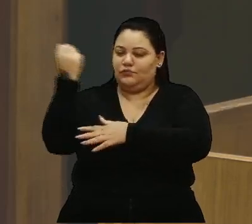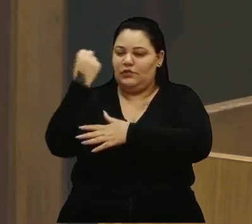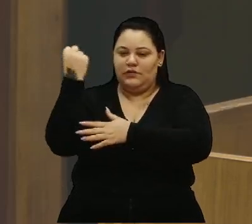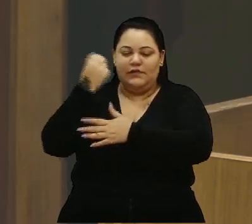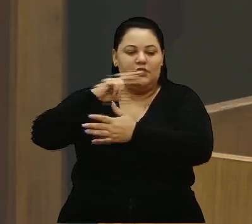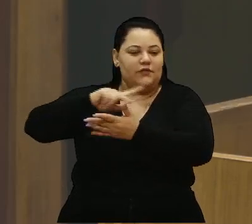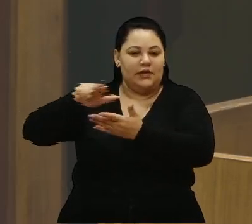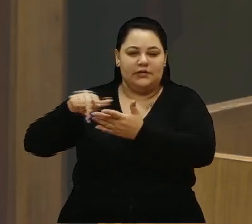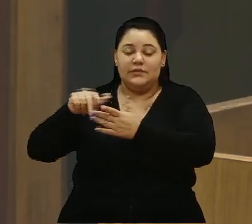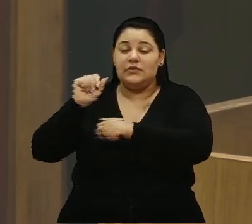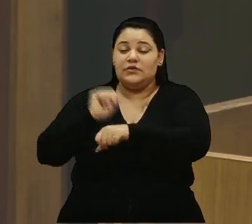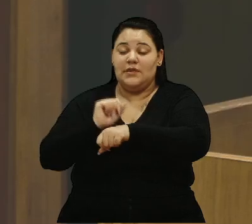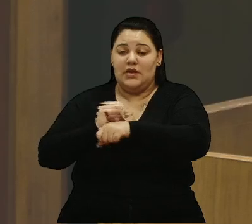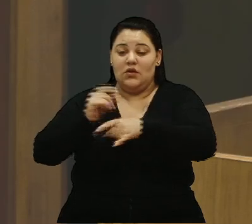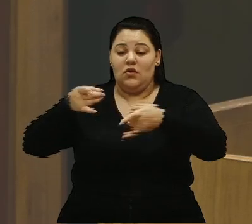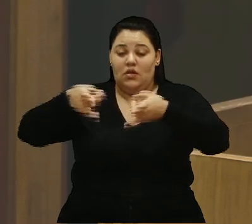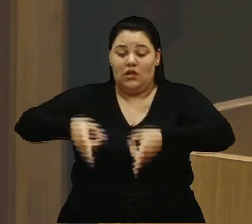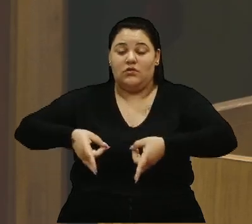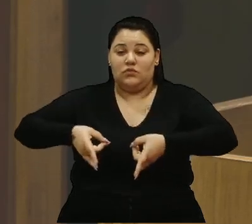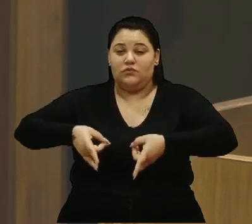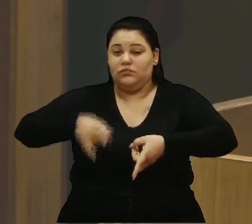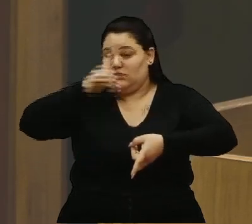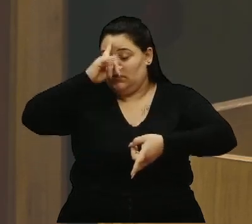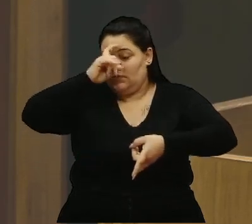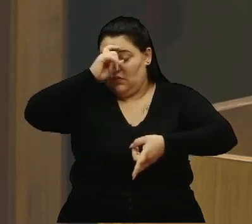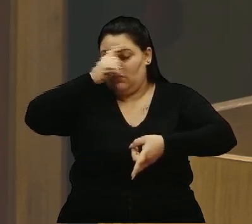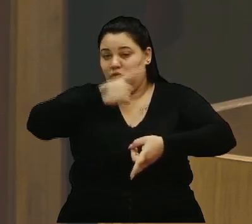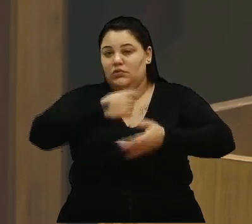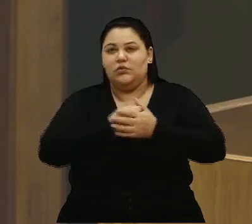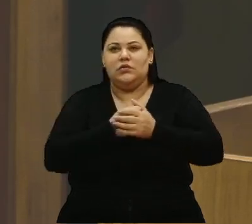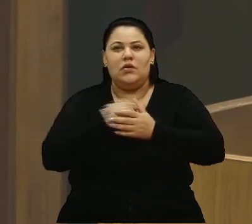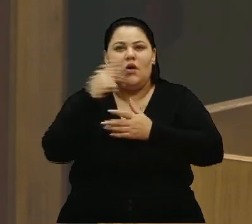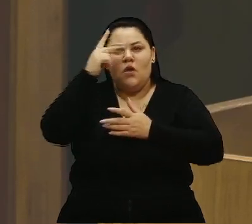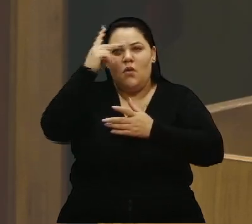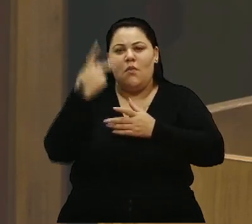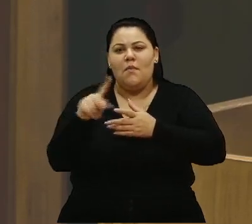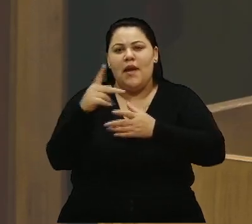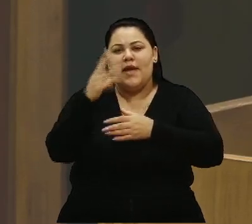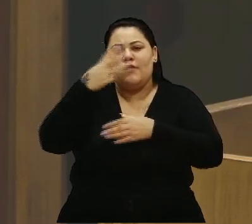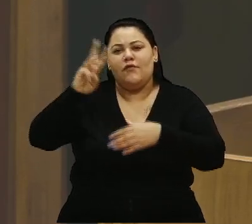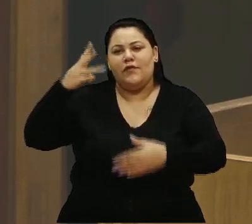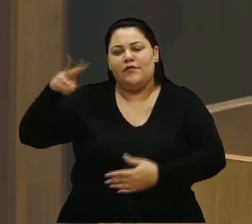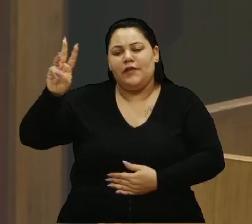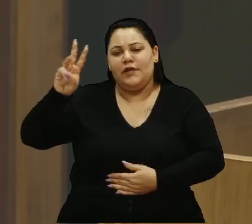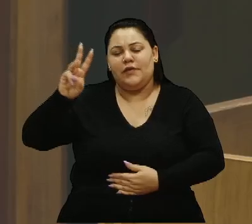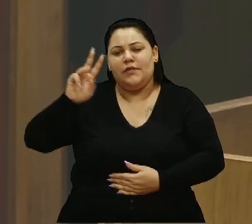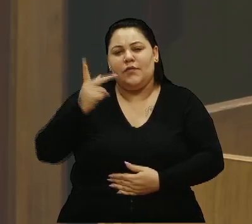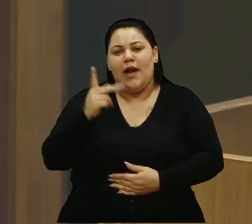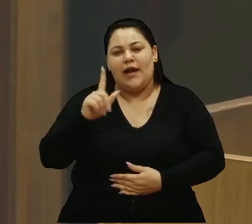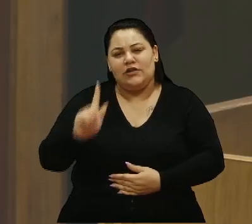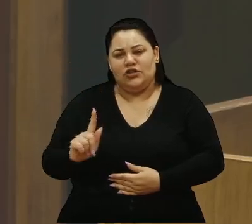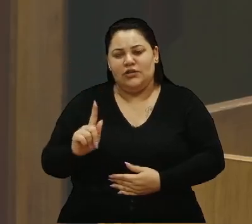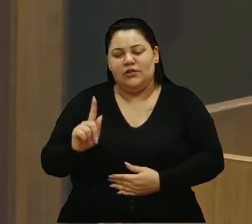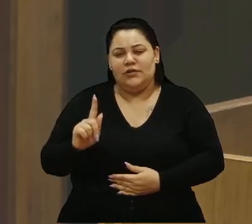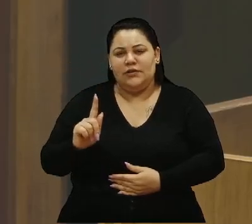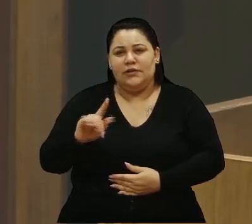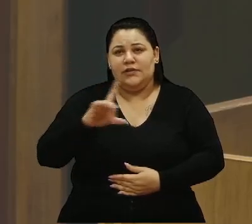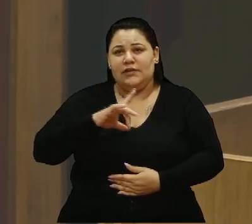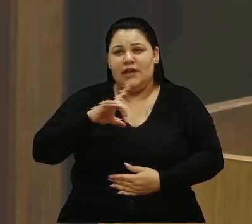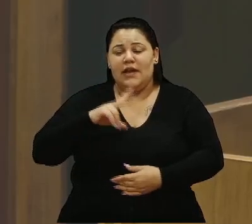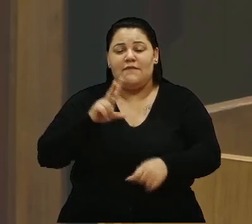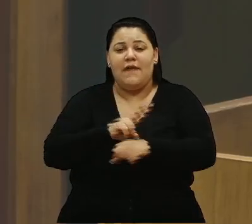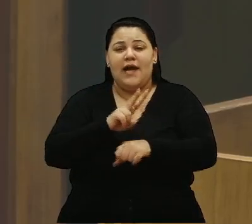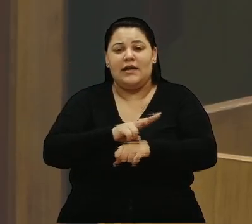estão aguardando leito. Porque nós estamos, né, o Pompeia, o Virvi, o HG, do que tem vaga SUS,